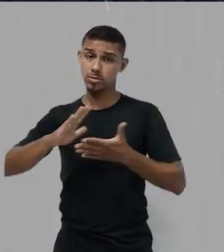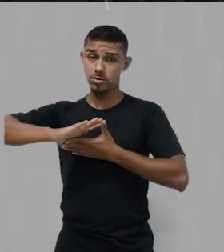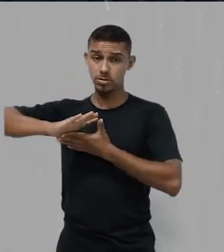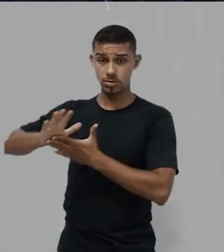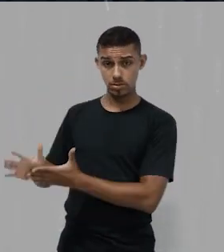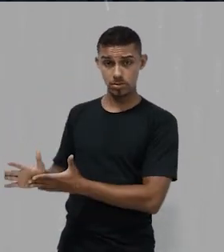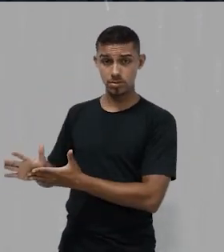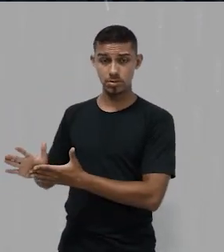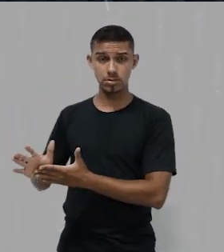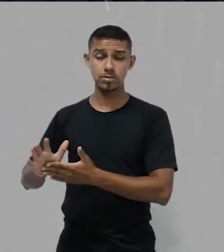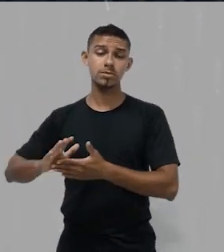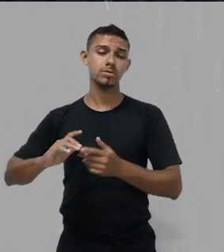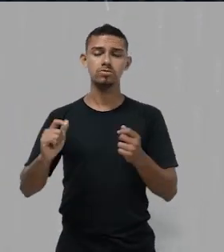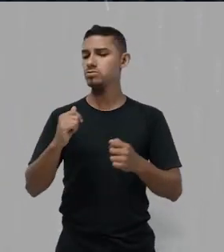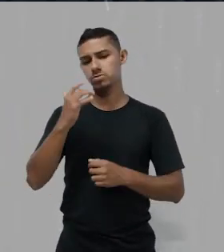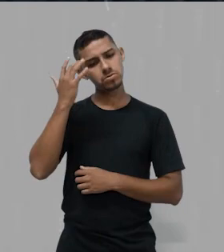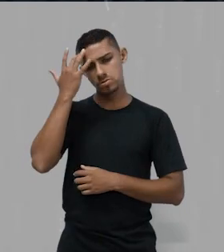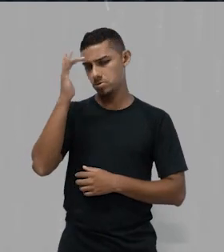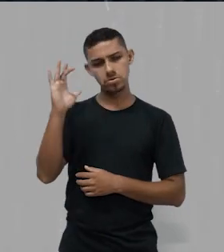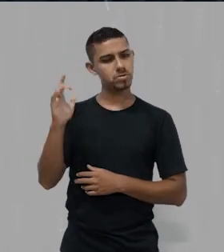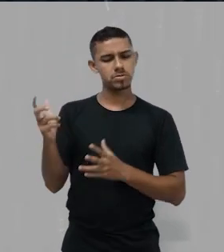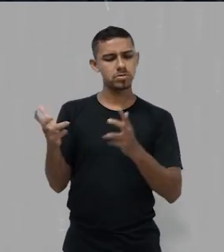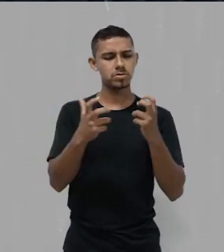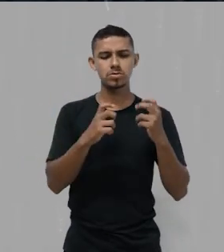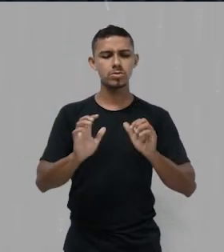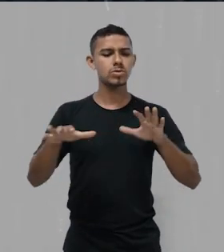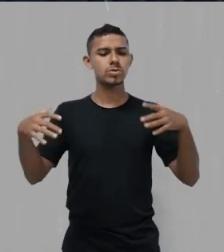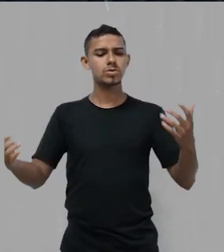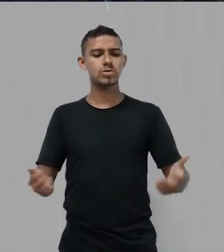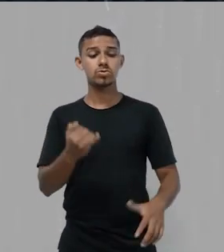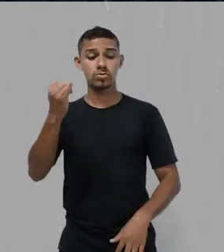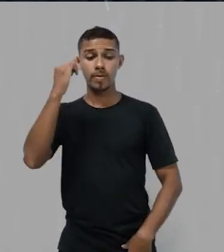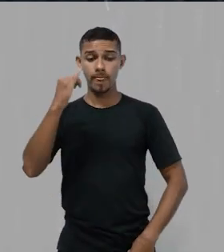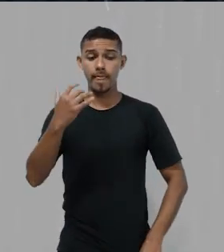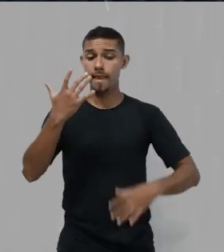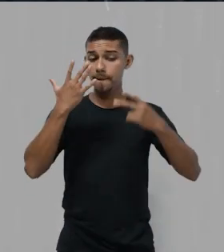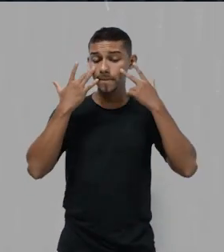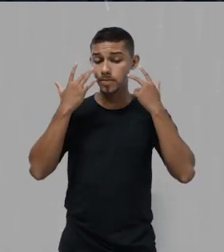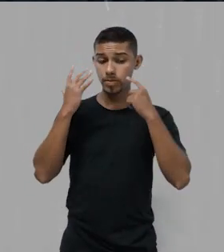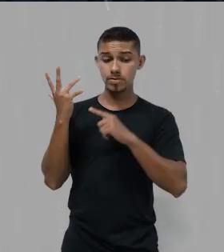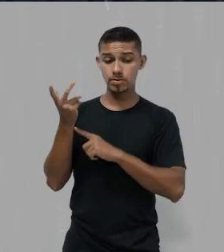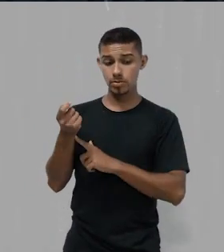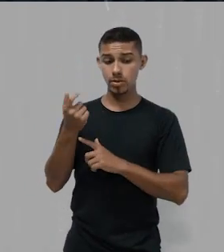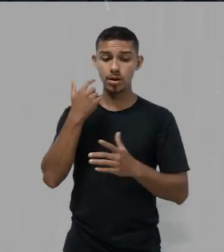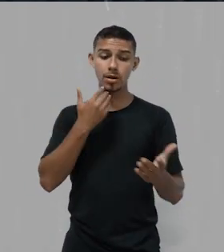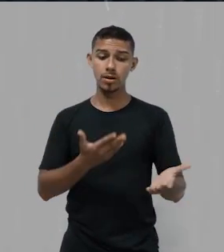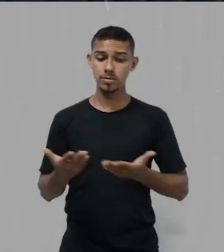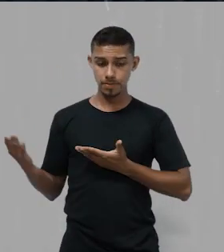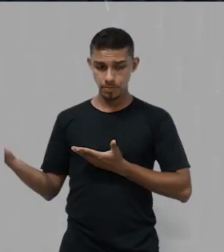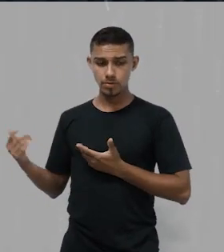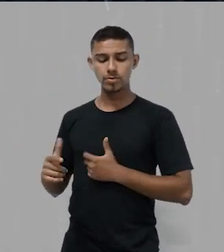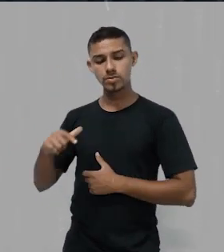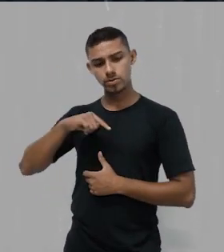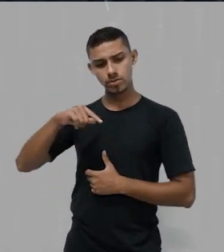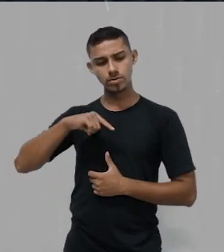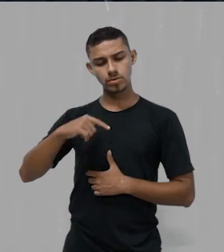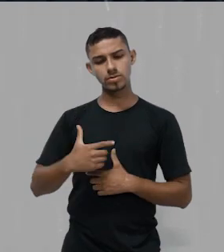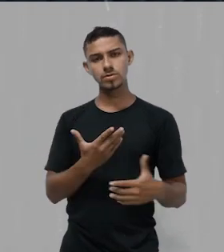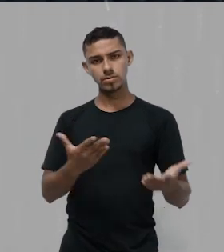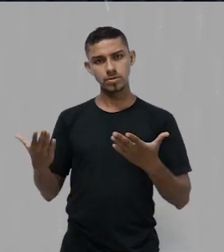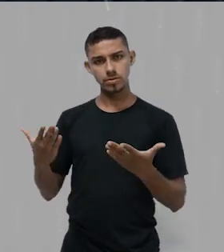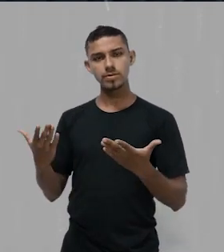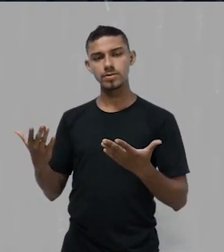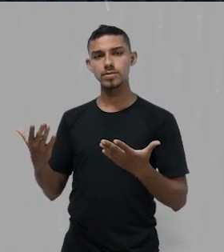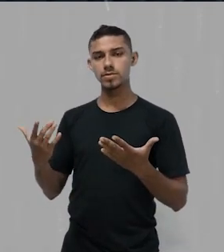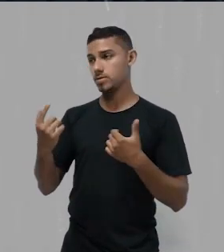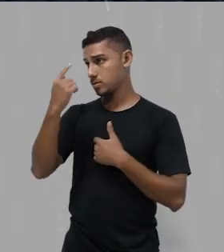não consegue perceber qual a motivação e qual a importância da obra. Nesse caso aqui, né, nós temos uma obra onde a